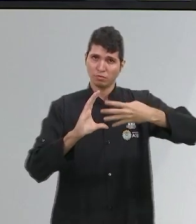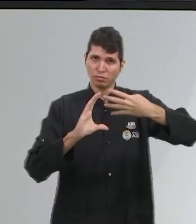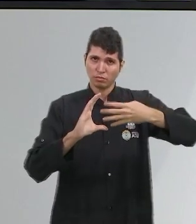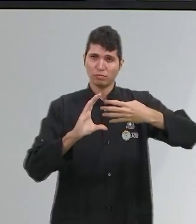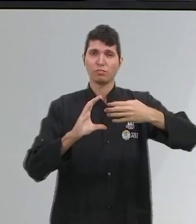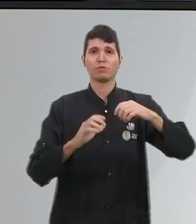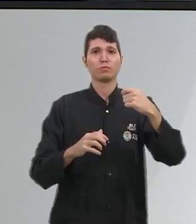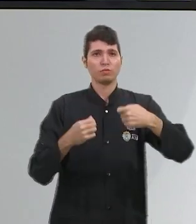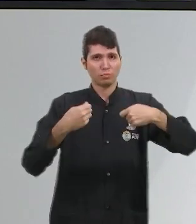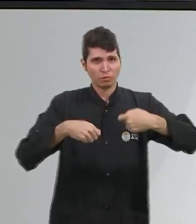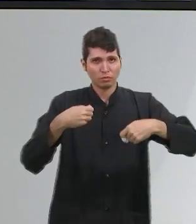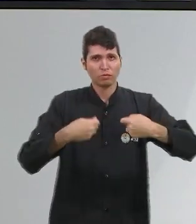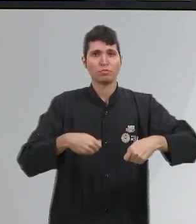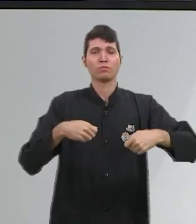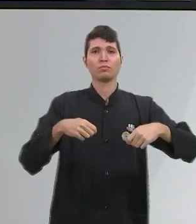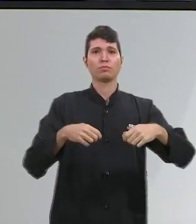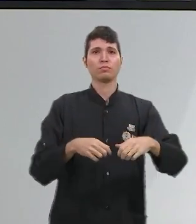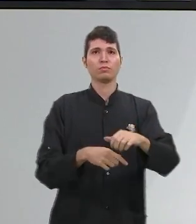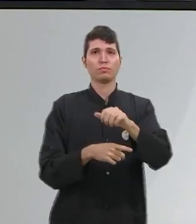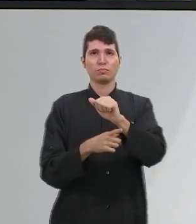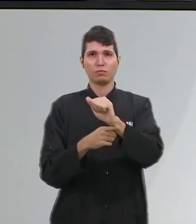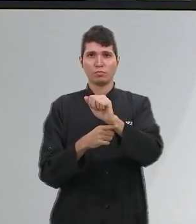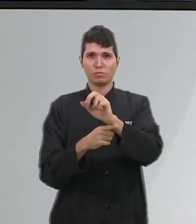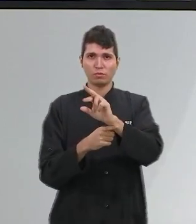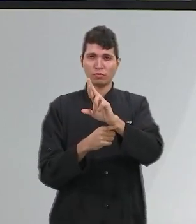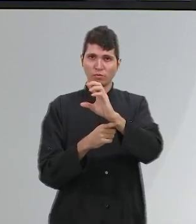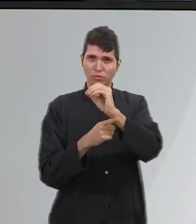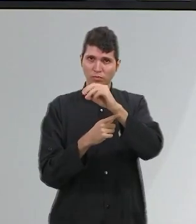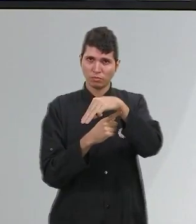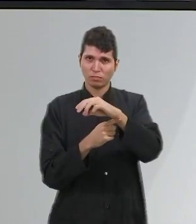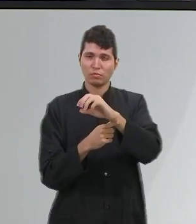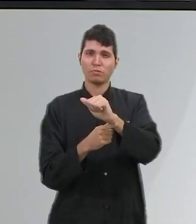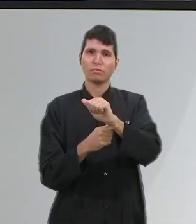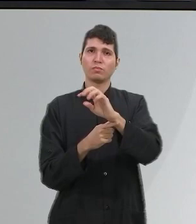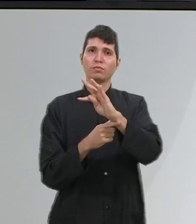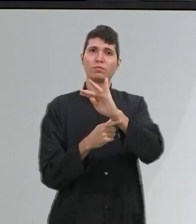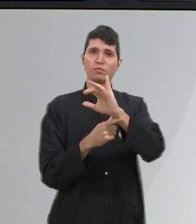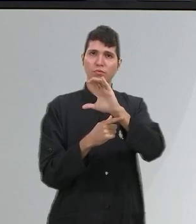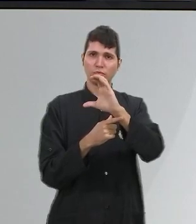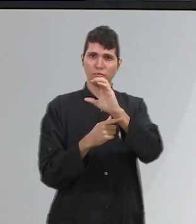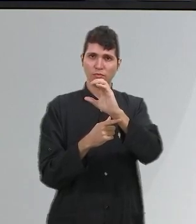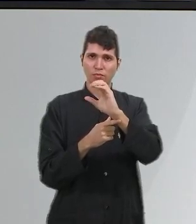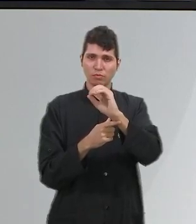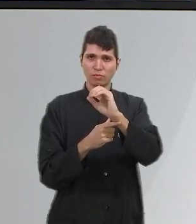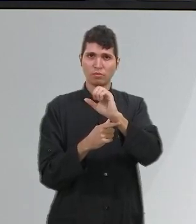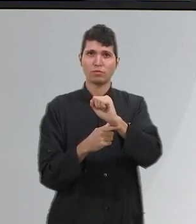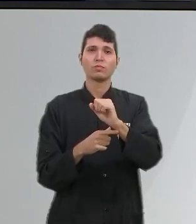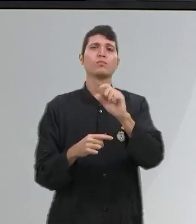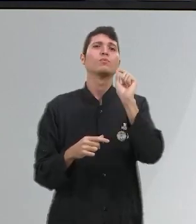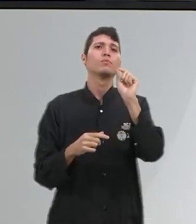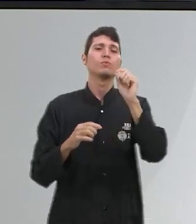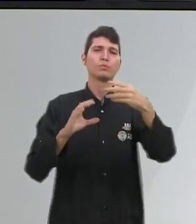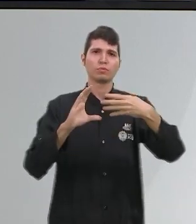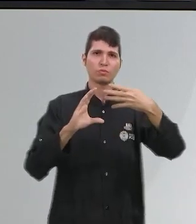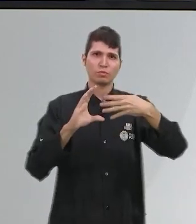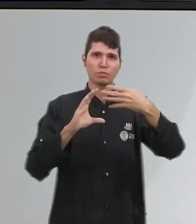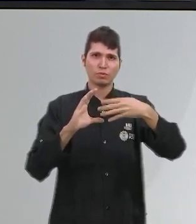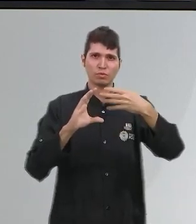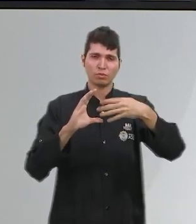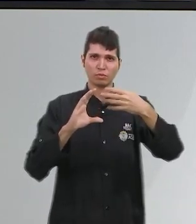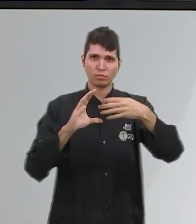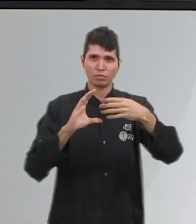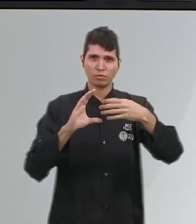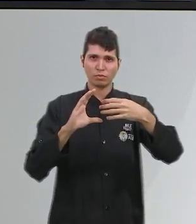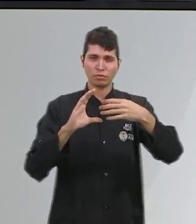ser aromático e ele precisa ser policíclicos. Primeiro passo, o que são hidrocarbonetos? Compostos